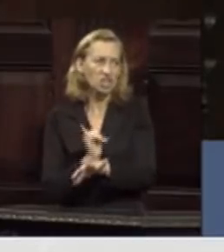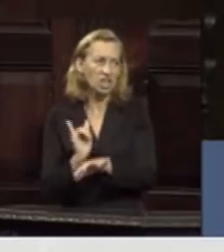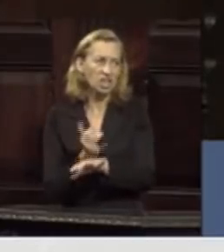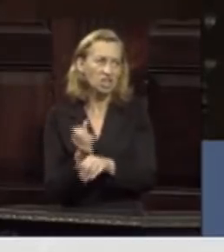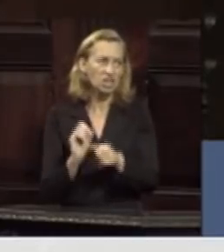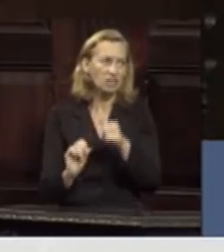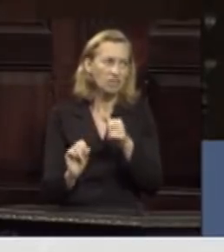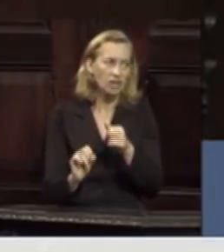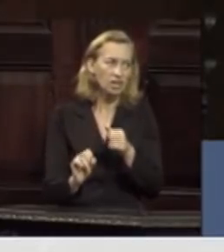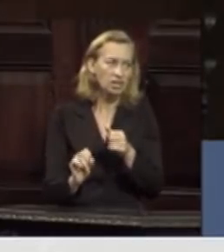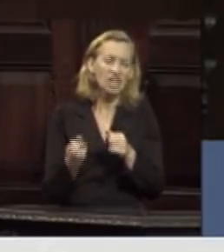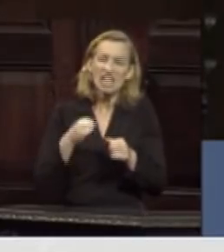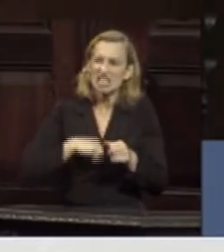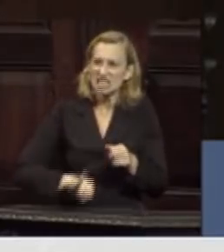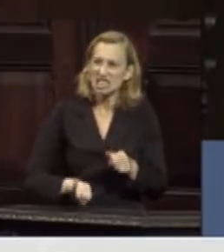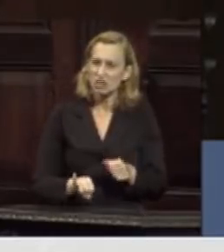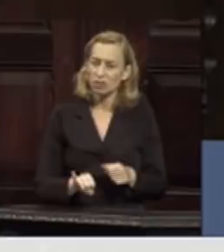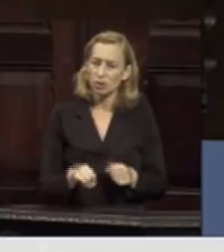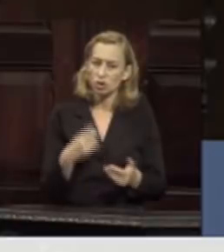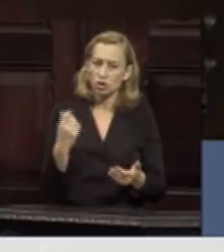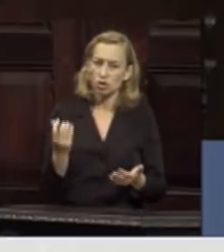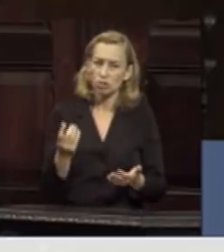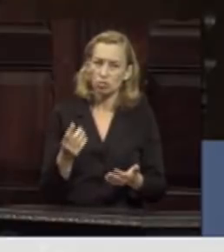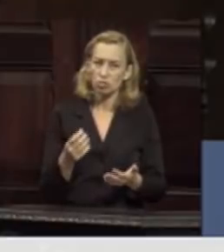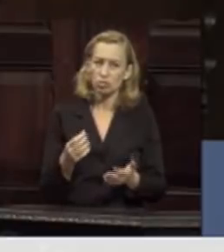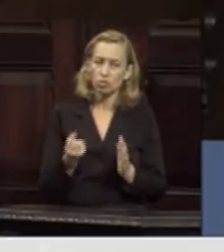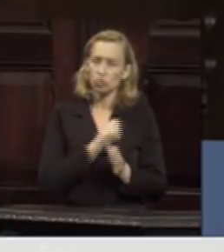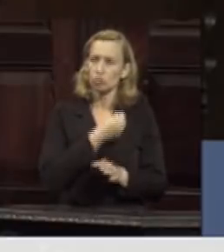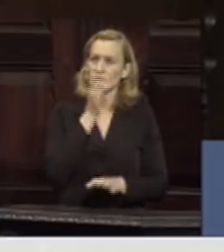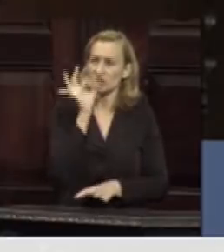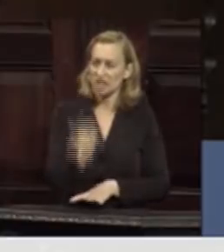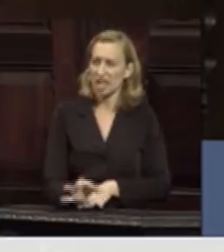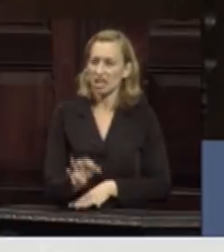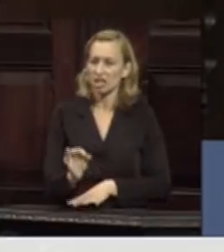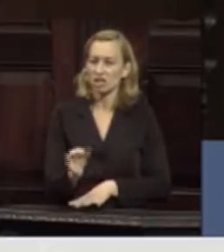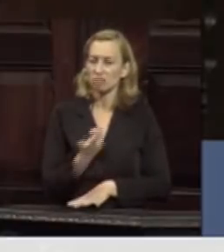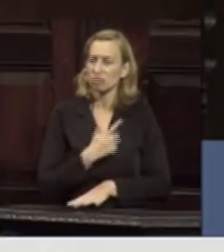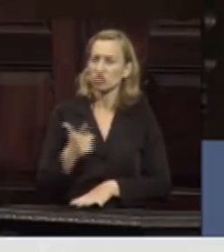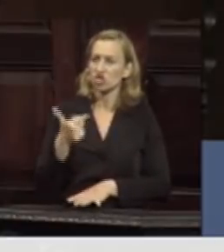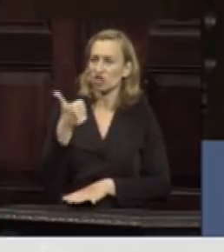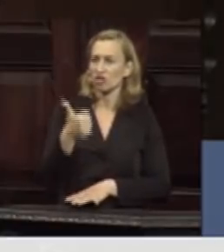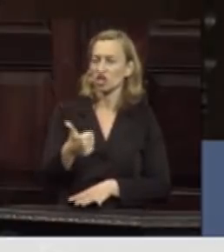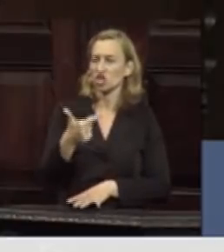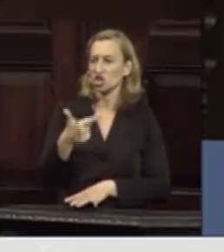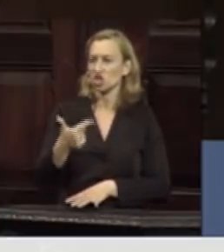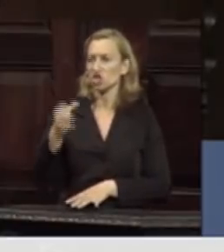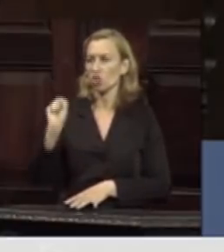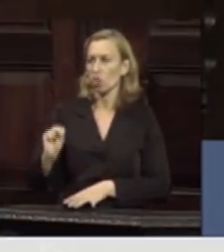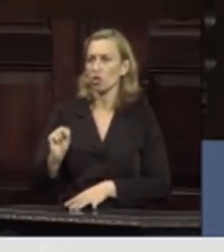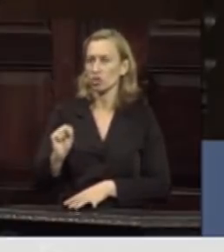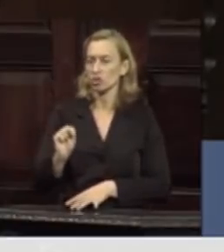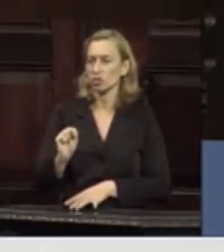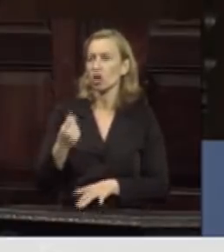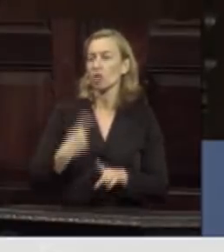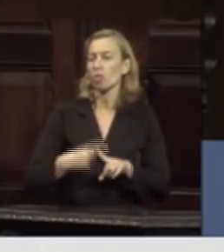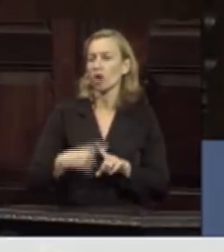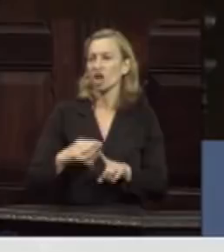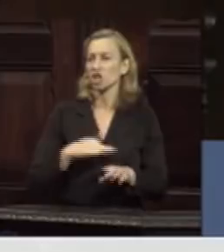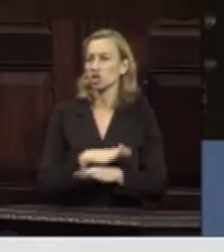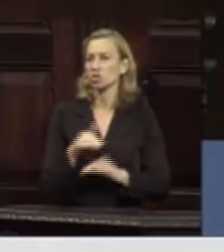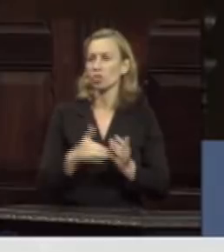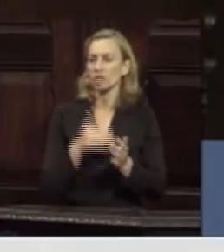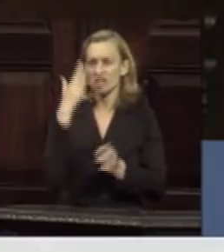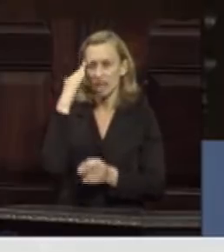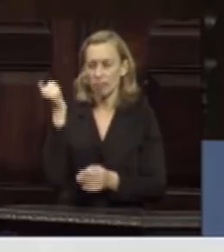uma assertiva, não existiria 28% a 30% de sonegação, porque todos saberiam da onde